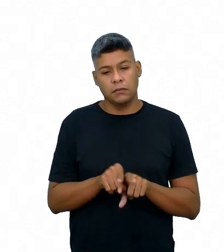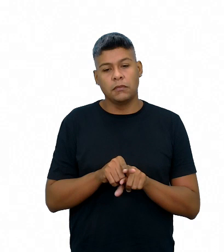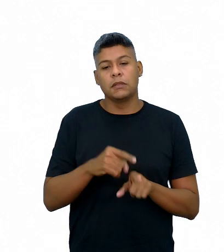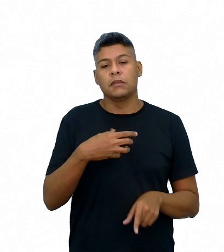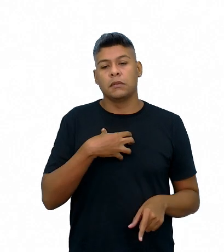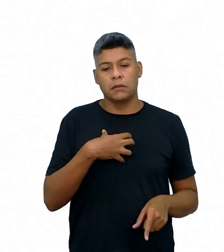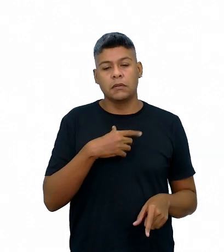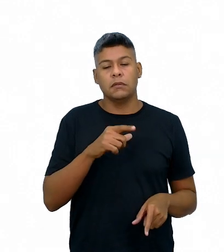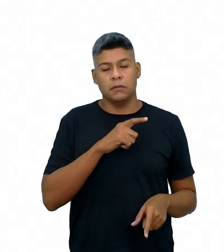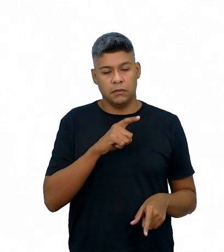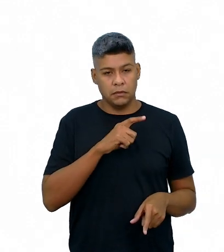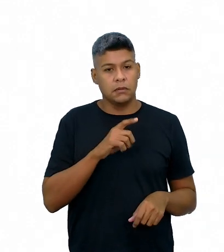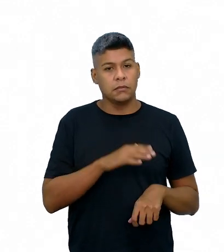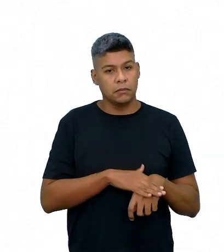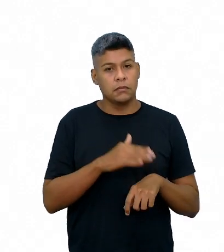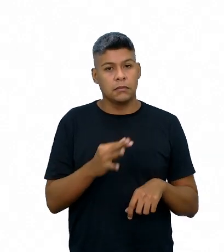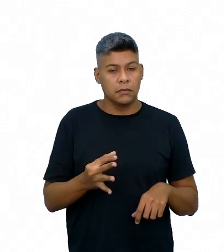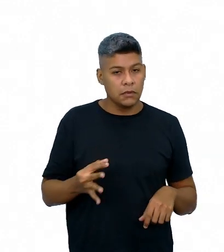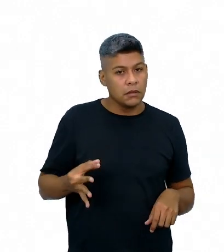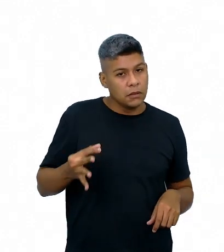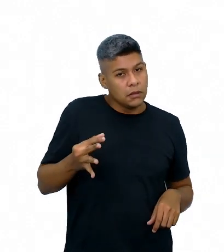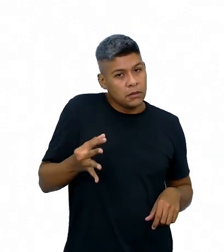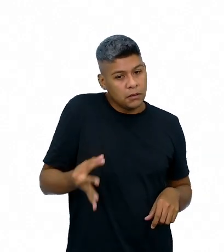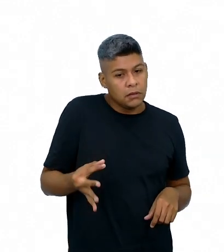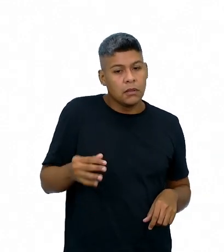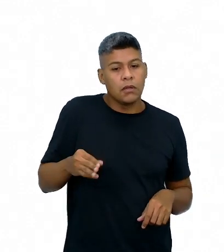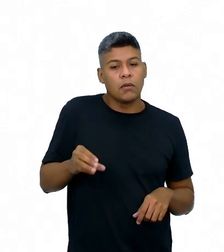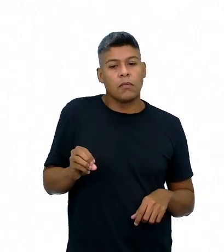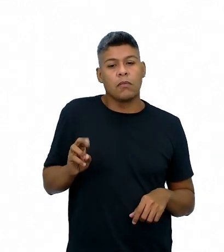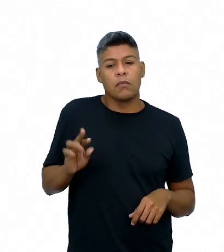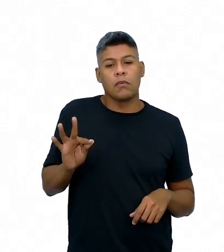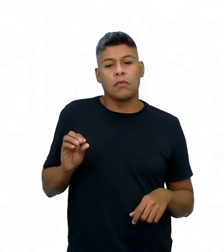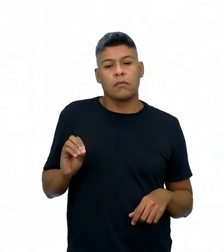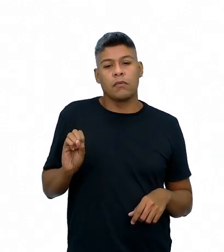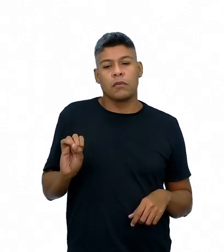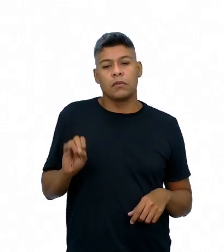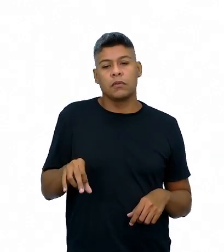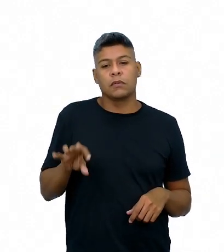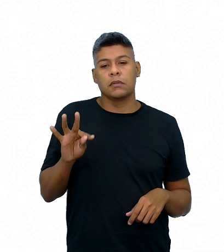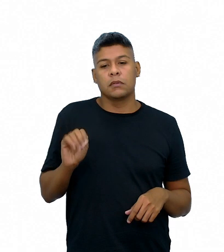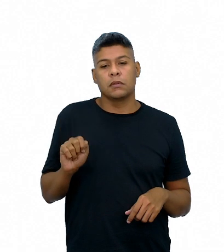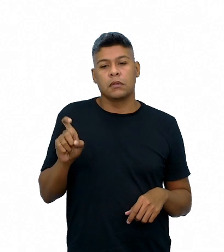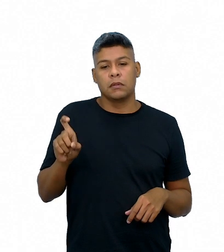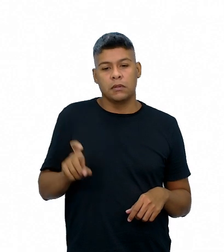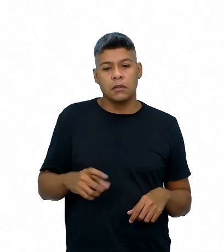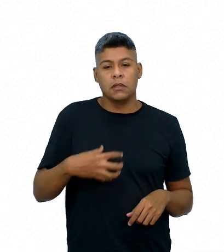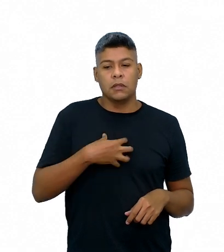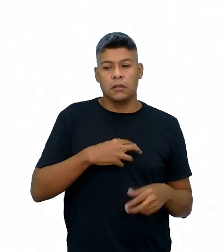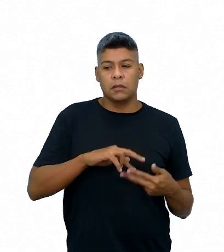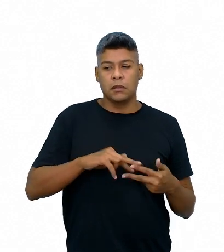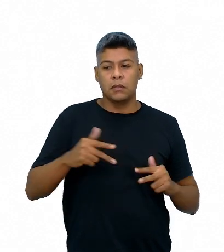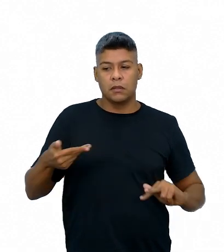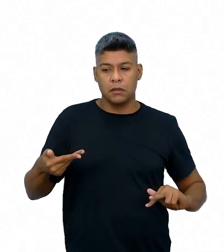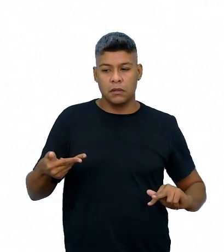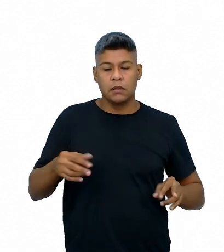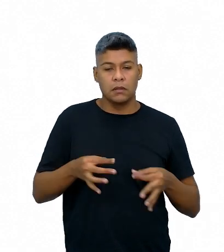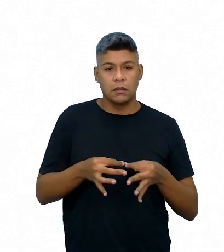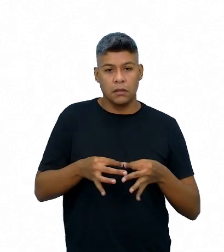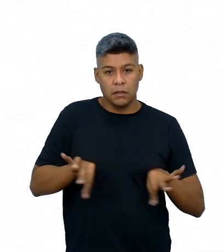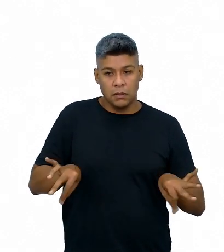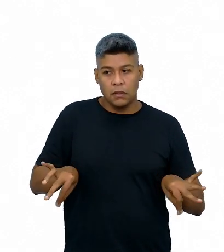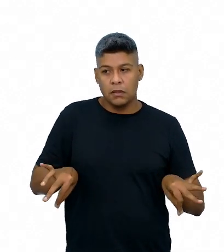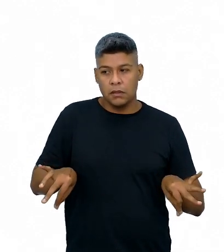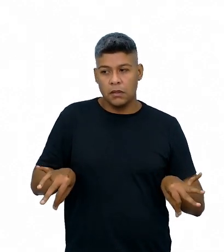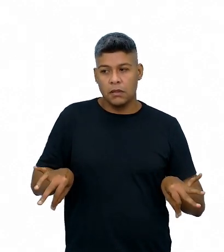que elas podem produzir mais à frente. A morfossintaxe, a sintaxe, a semântica, o sentido, o estudo